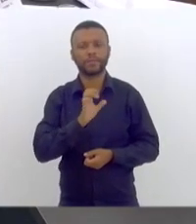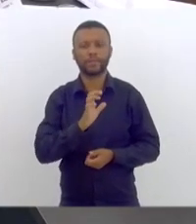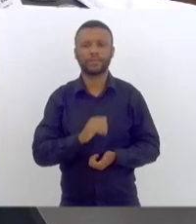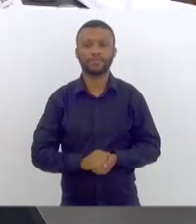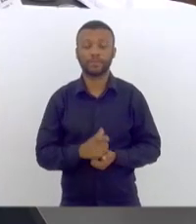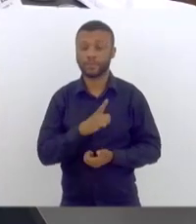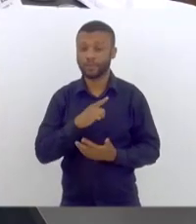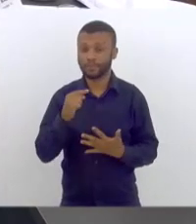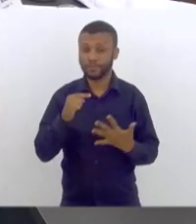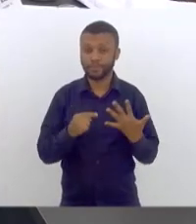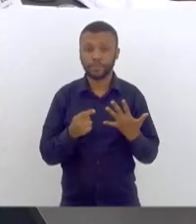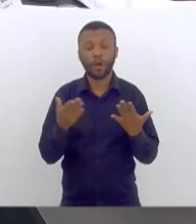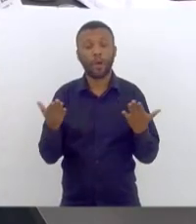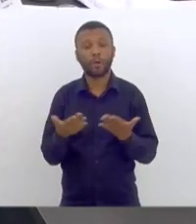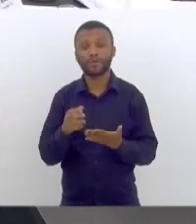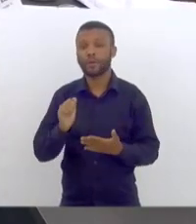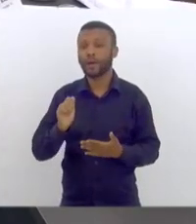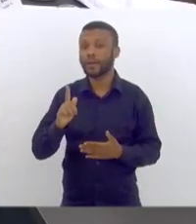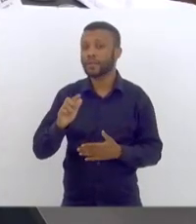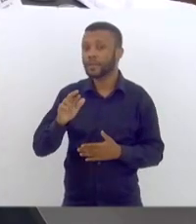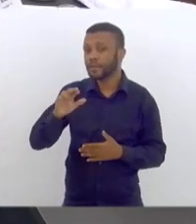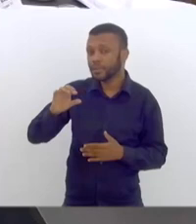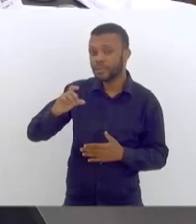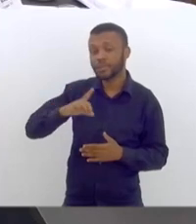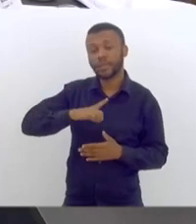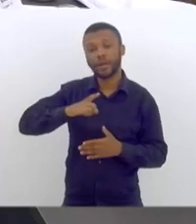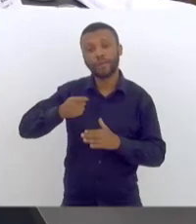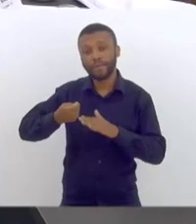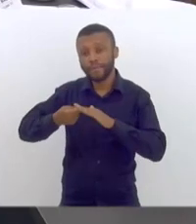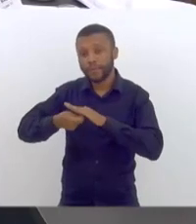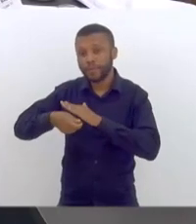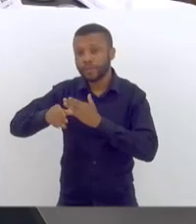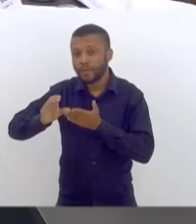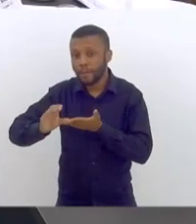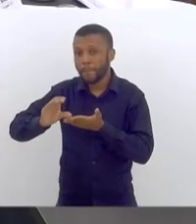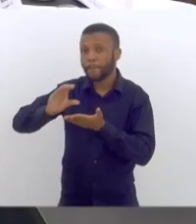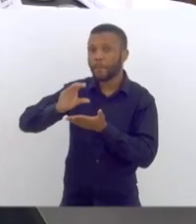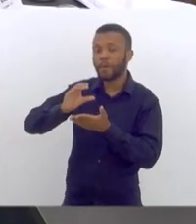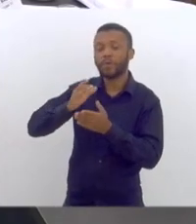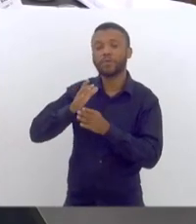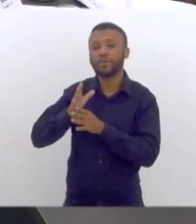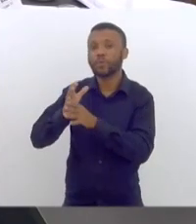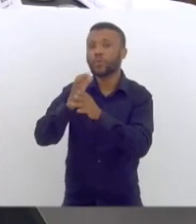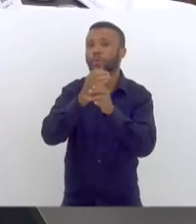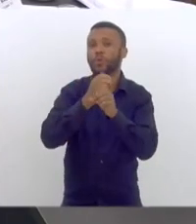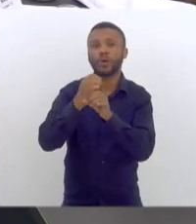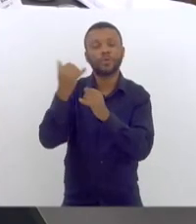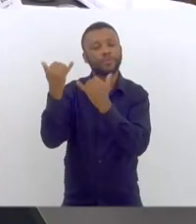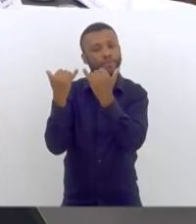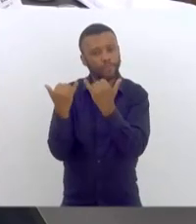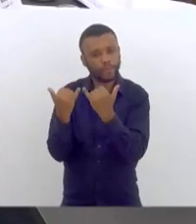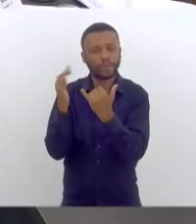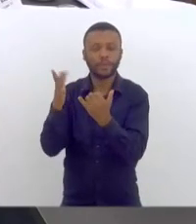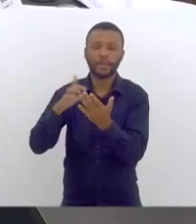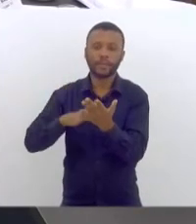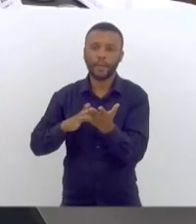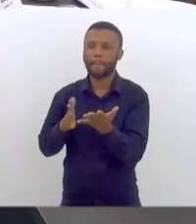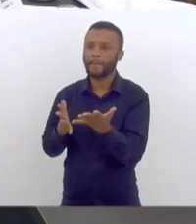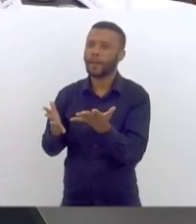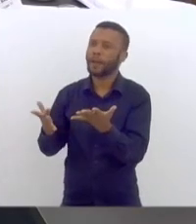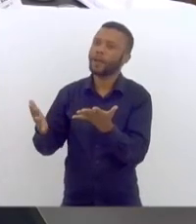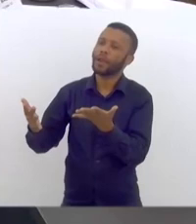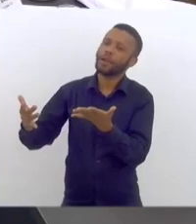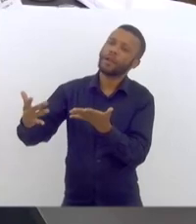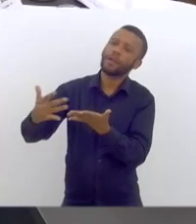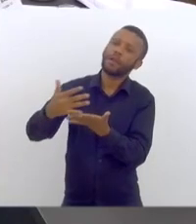ponto hoje age Rio nos financiamentos dela tudo o nosso banco de dados ele já puxa essas desse banco de